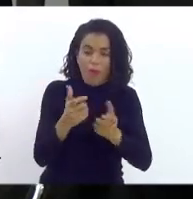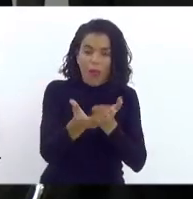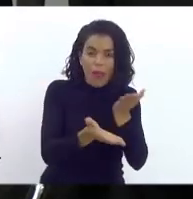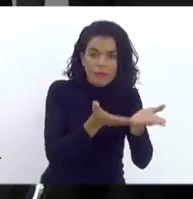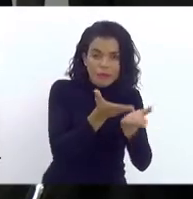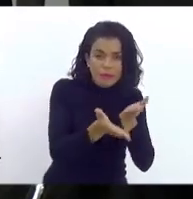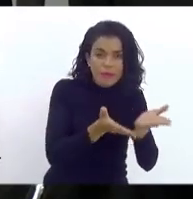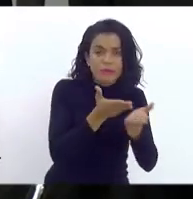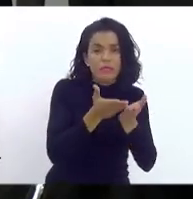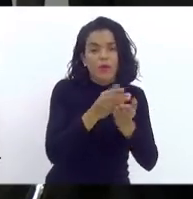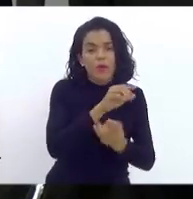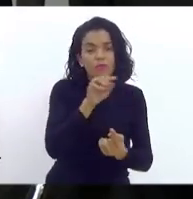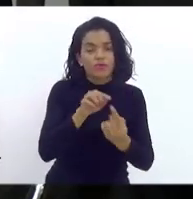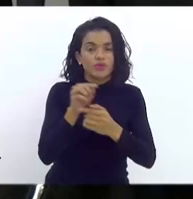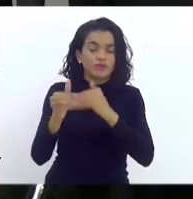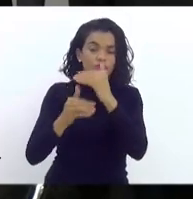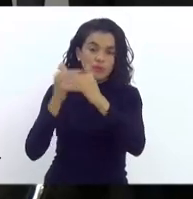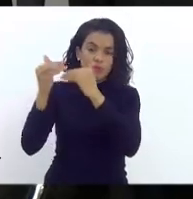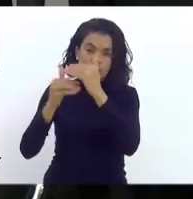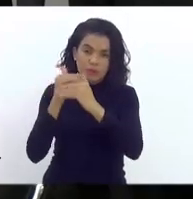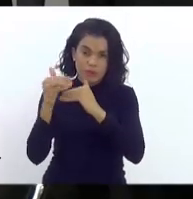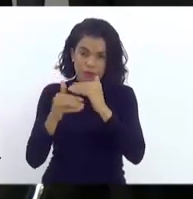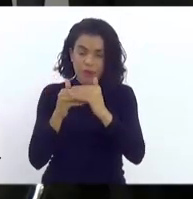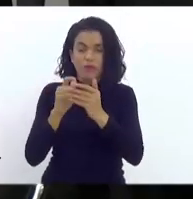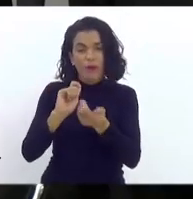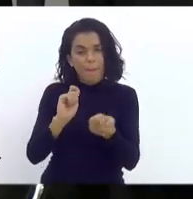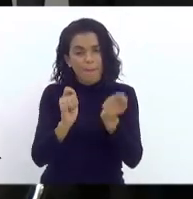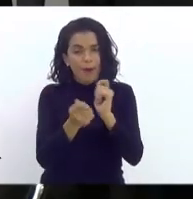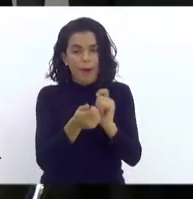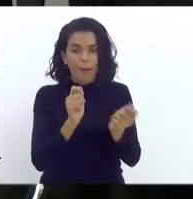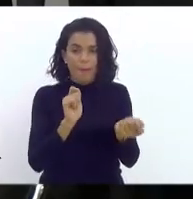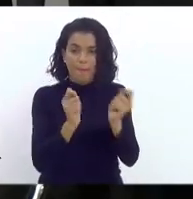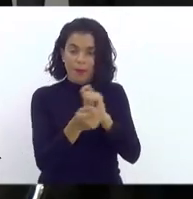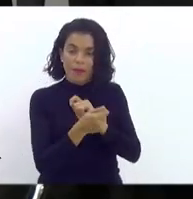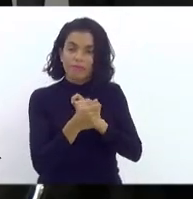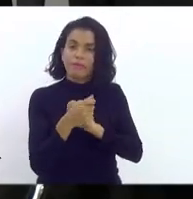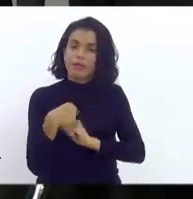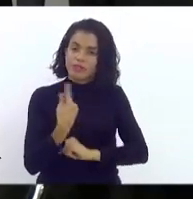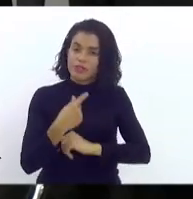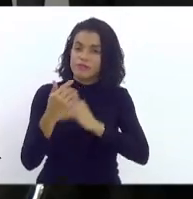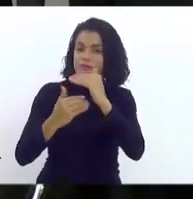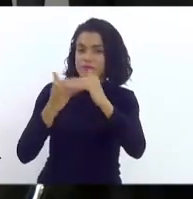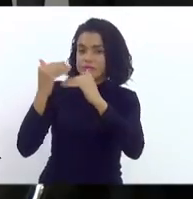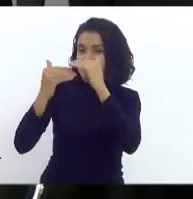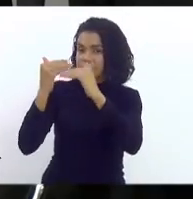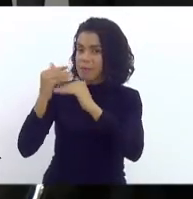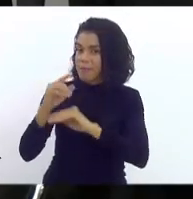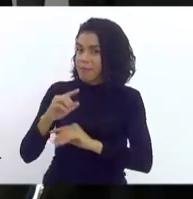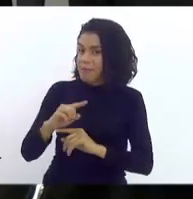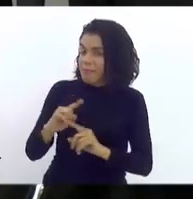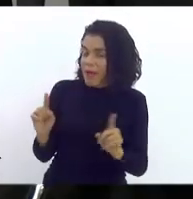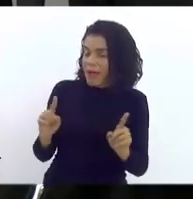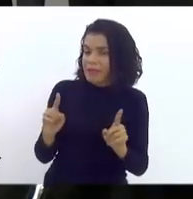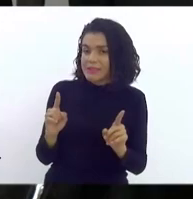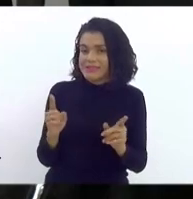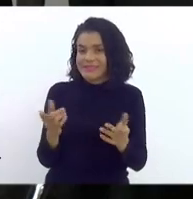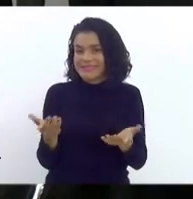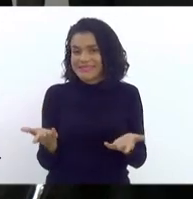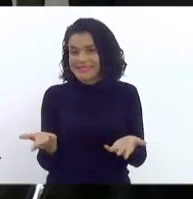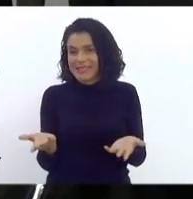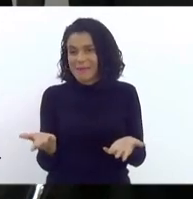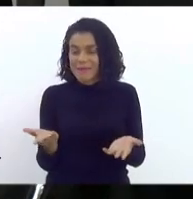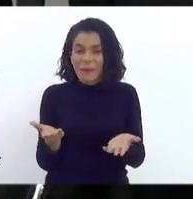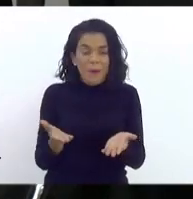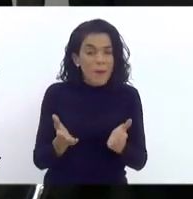o desenvolvimento e conforme vai fazendo as conversões a gente vai desenvolvendo. Mas tendo demanda, por favor, eu